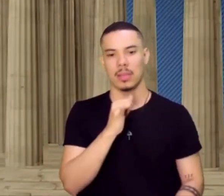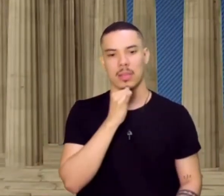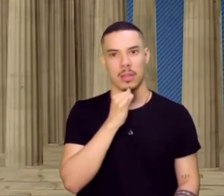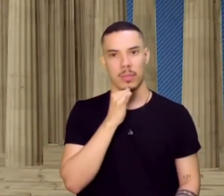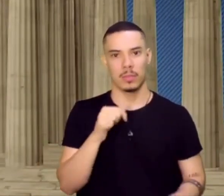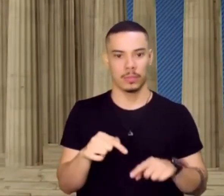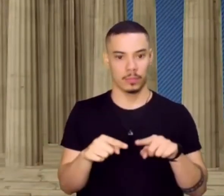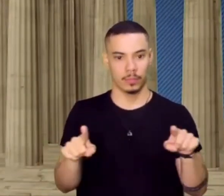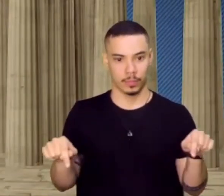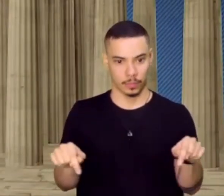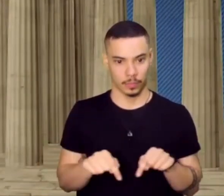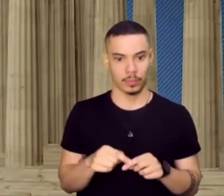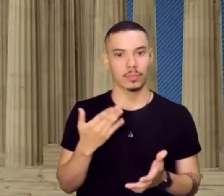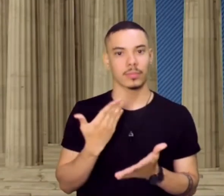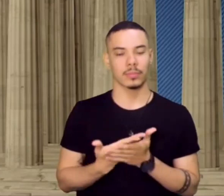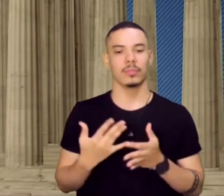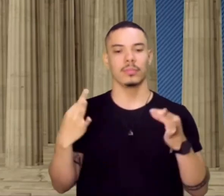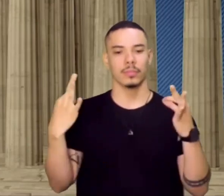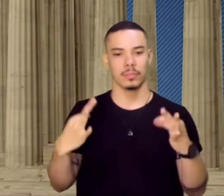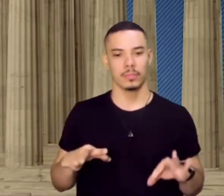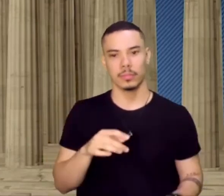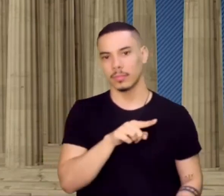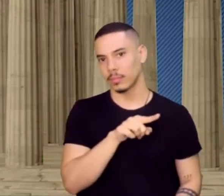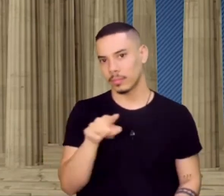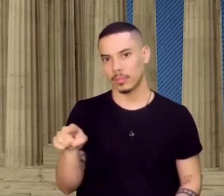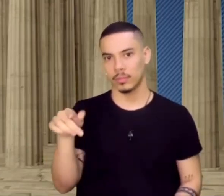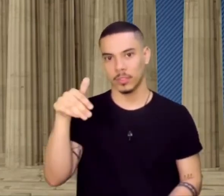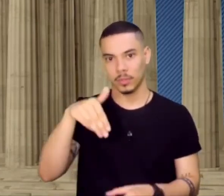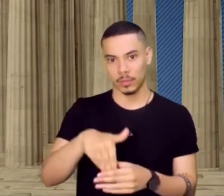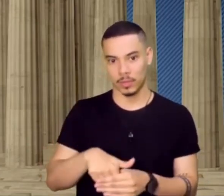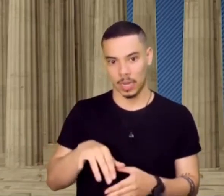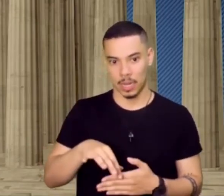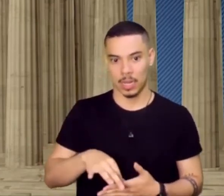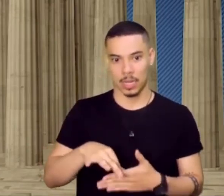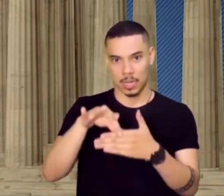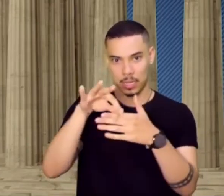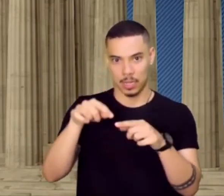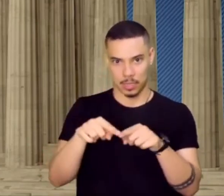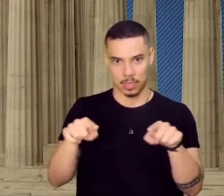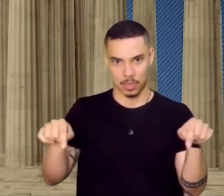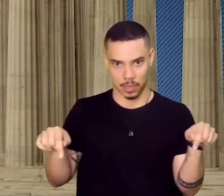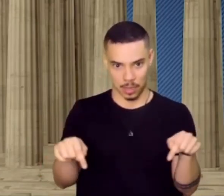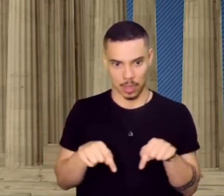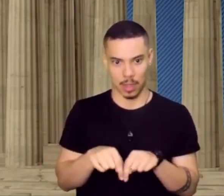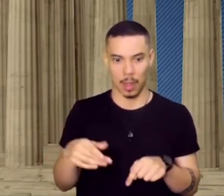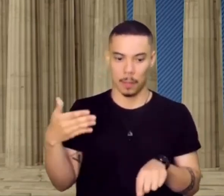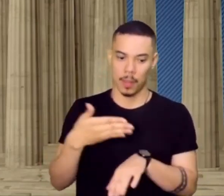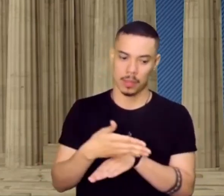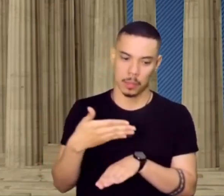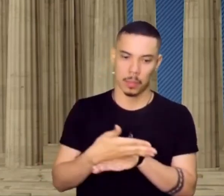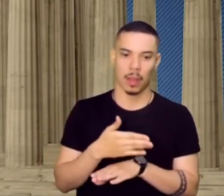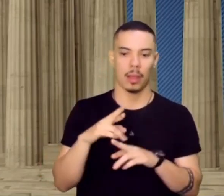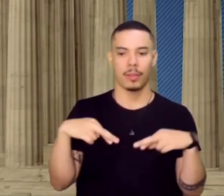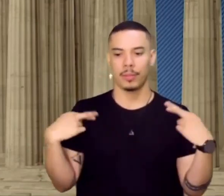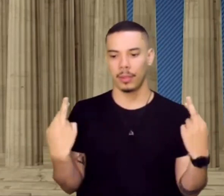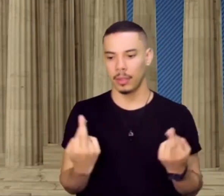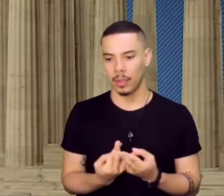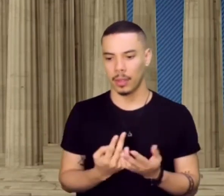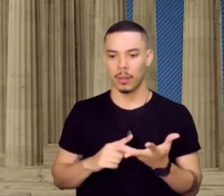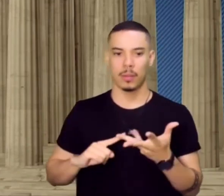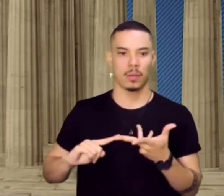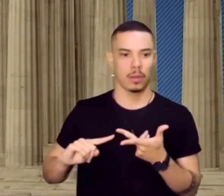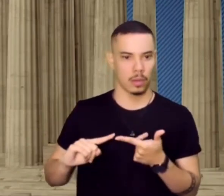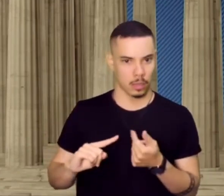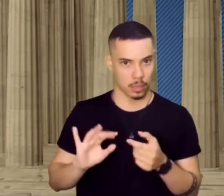sala de aula, com certeza vocês já elegeram um líder de sala, certo? Para vocês participarem das reuniões, etc. Tem isso. Tem